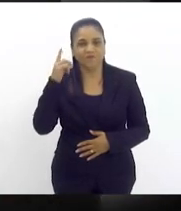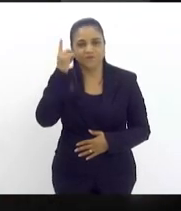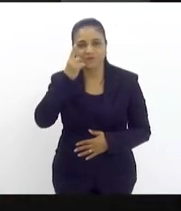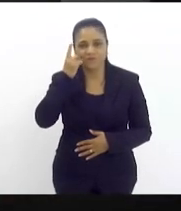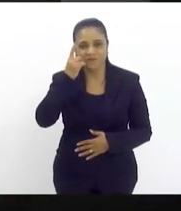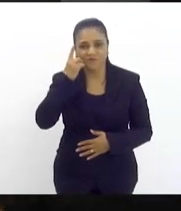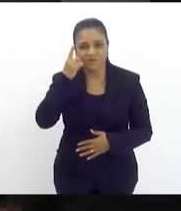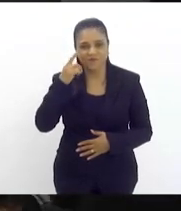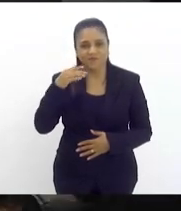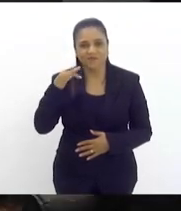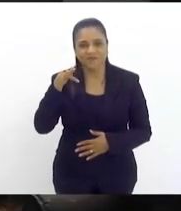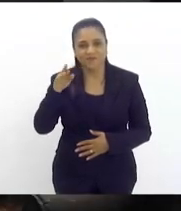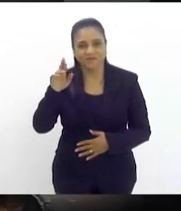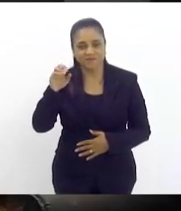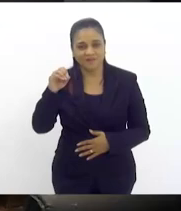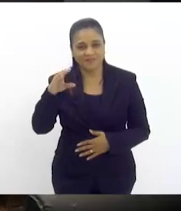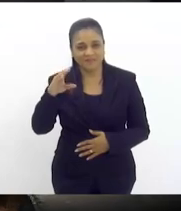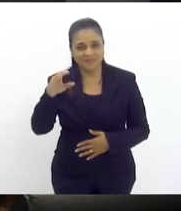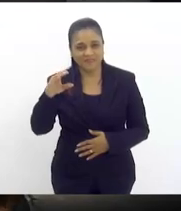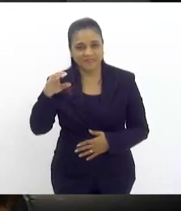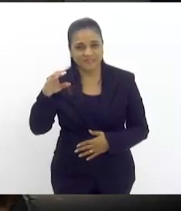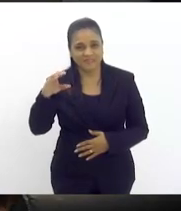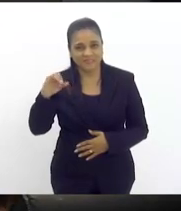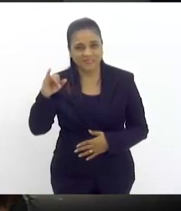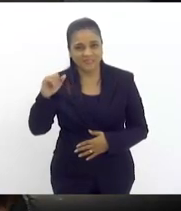Deputada Franciane Mota.